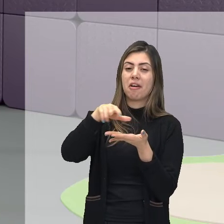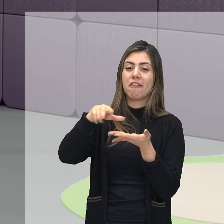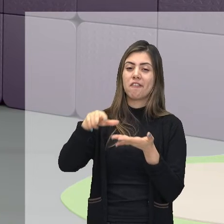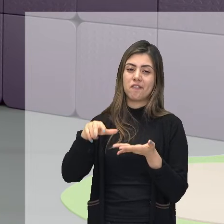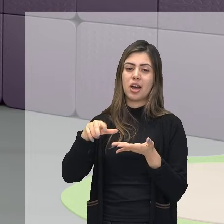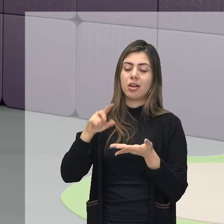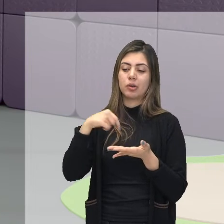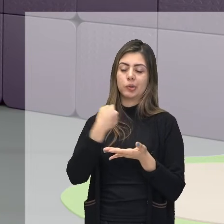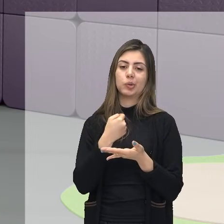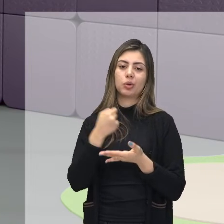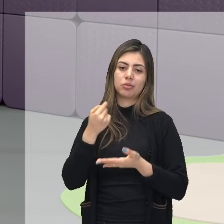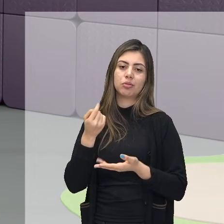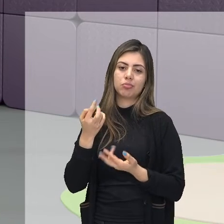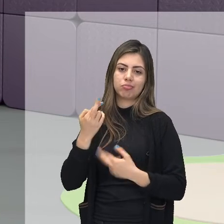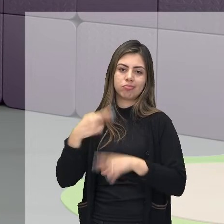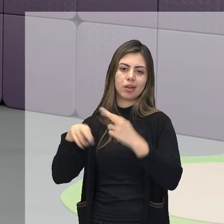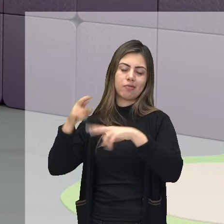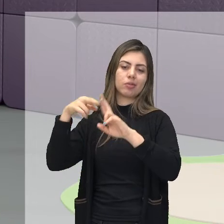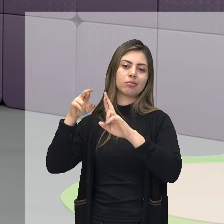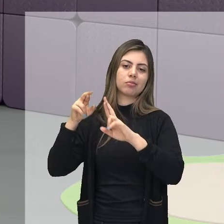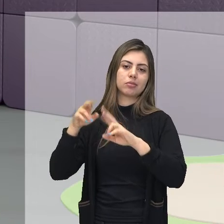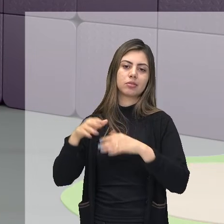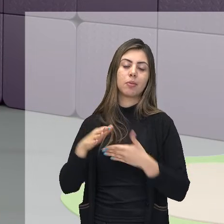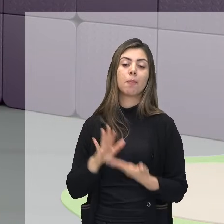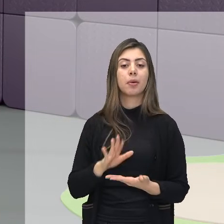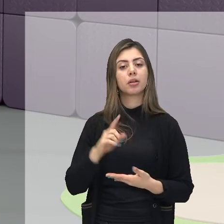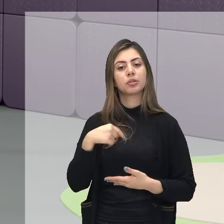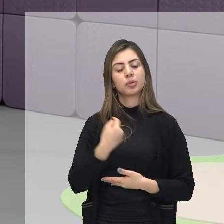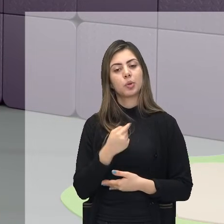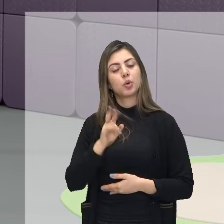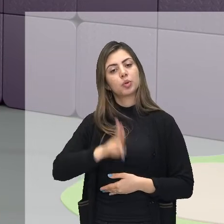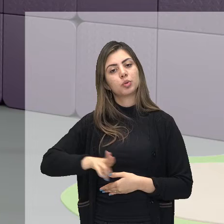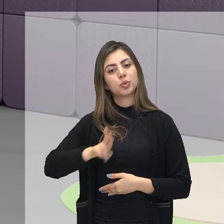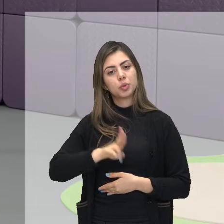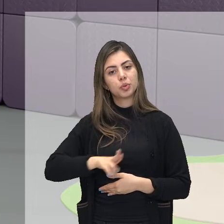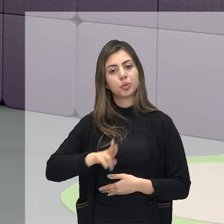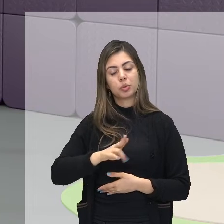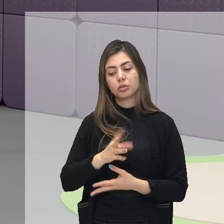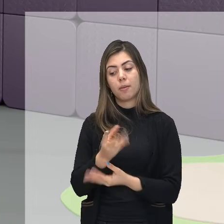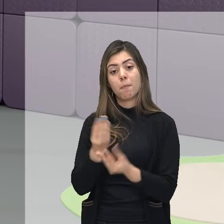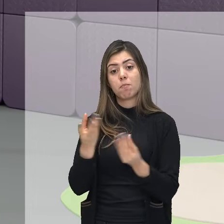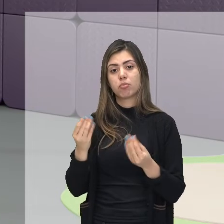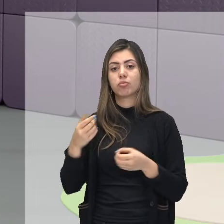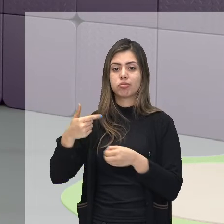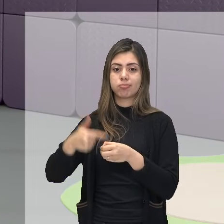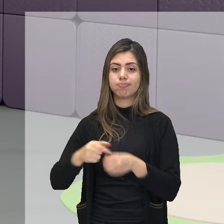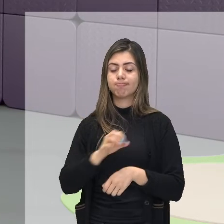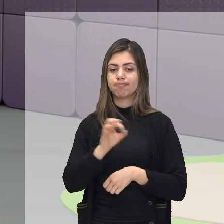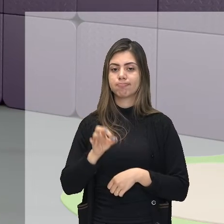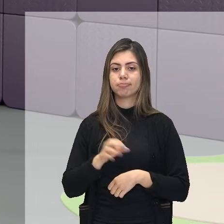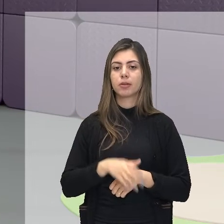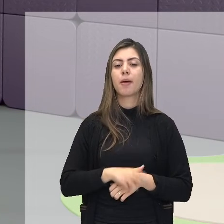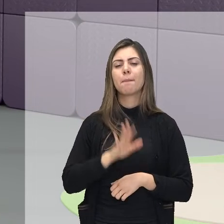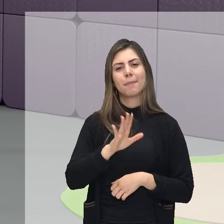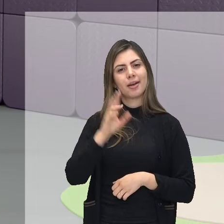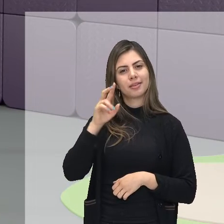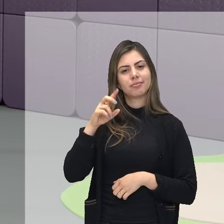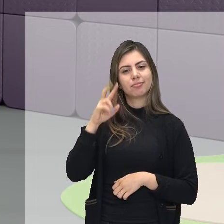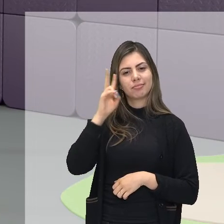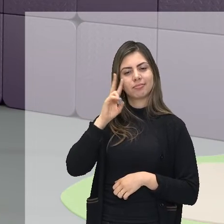nosso desenvolvimento e ainda nós o utilizamos muito, certo? Mas como eu falei para